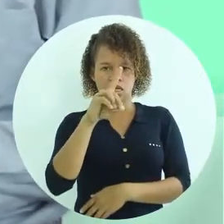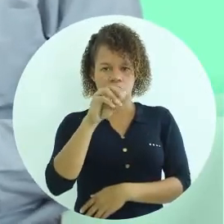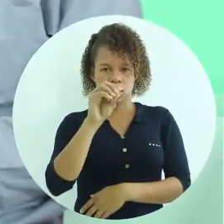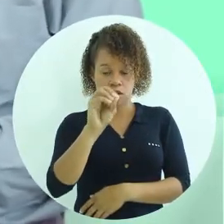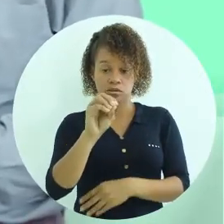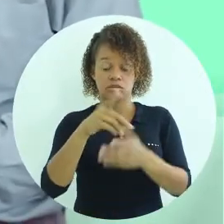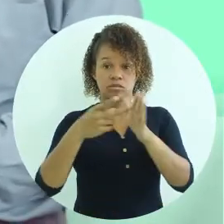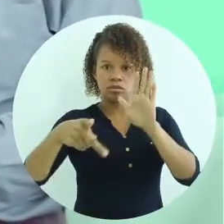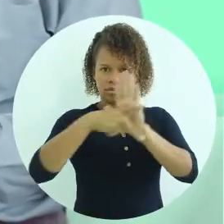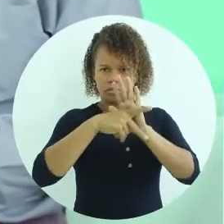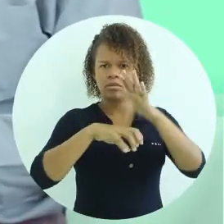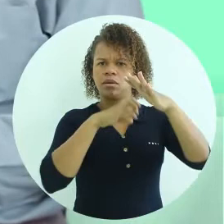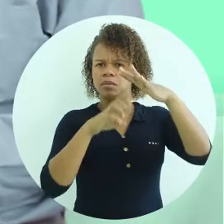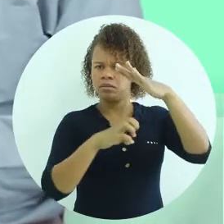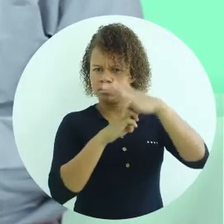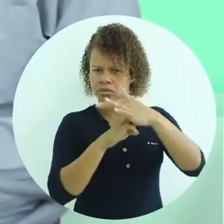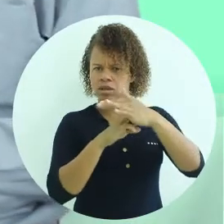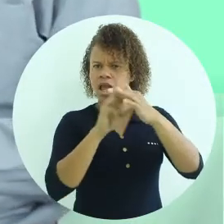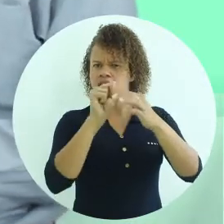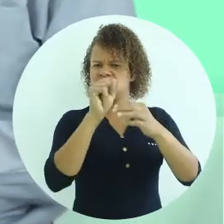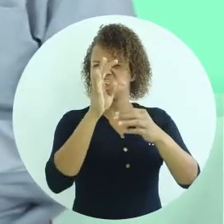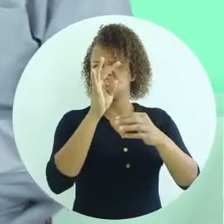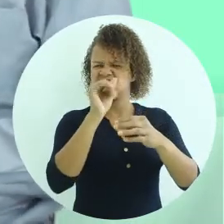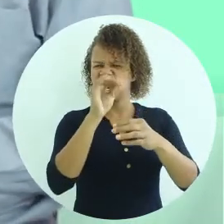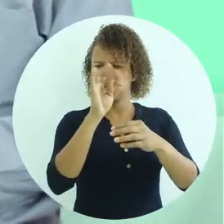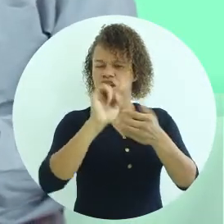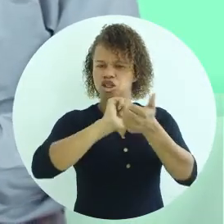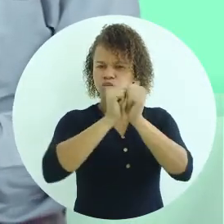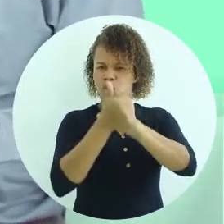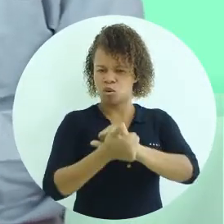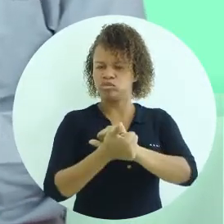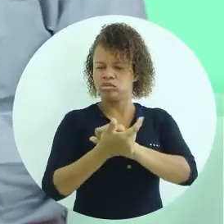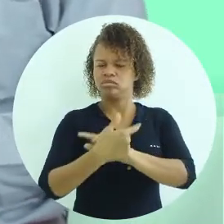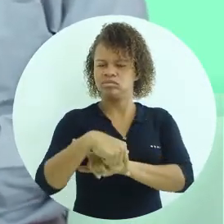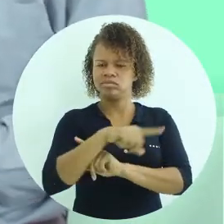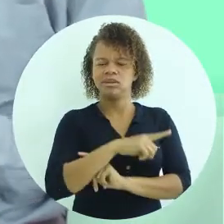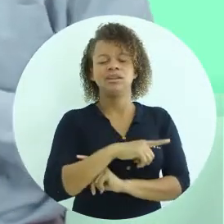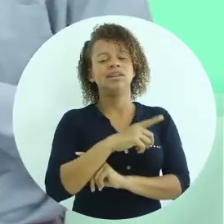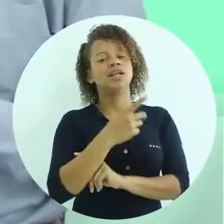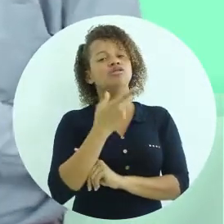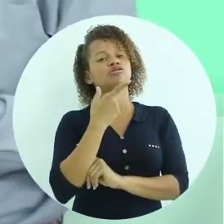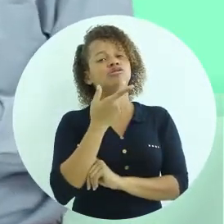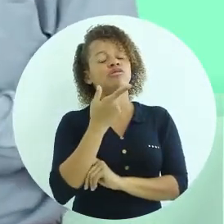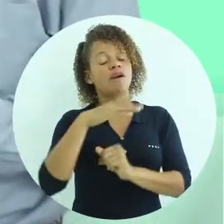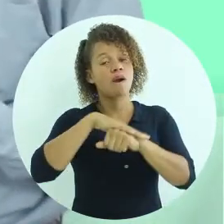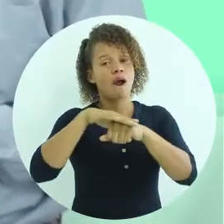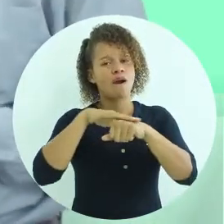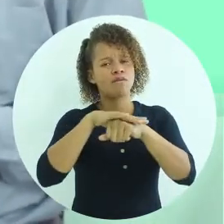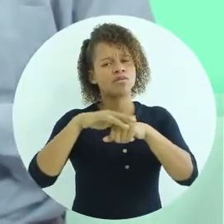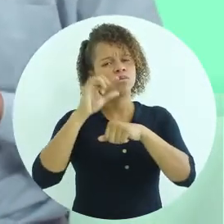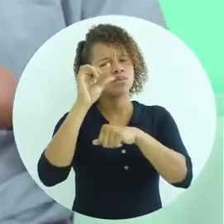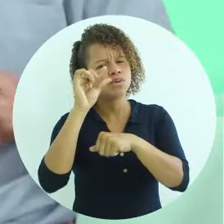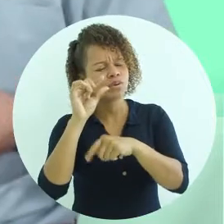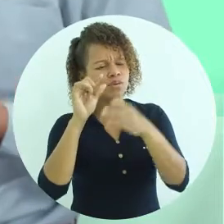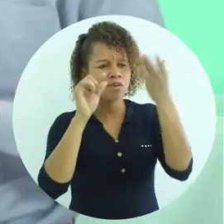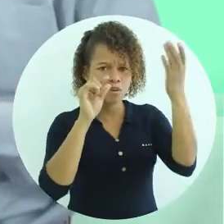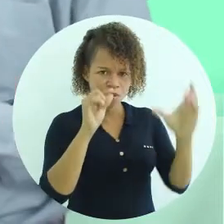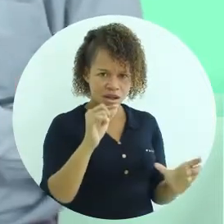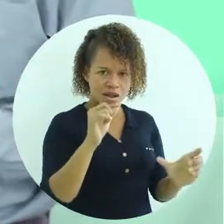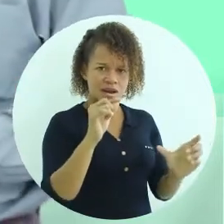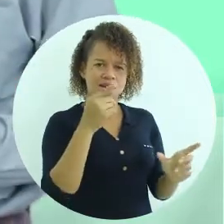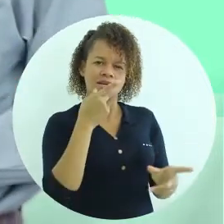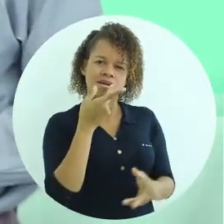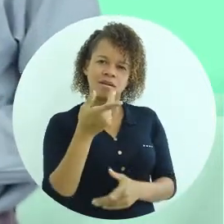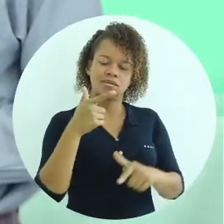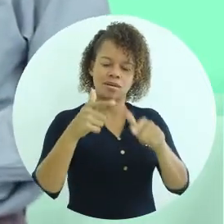é o proprietário da empresa Strike Sports. E a gente vai conversar um pouquinho com ele, que ele lida